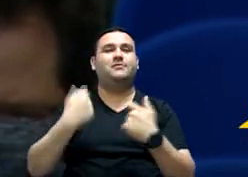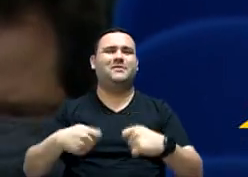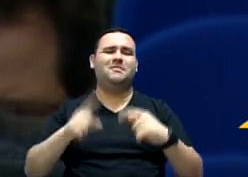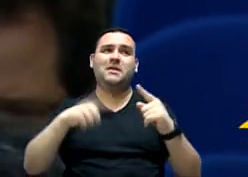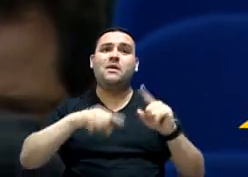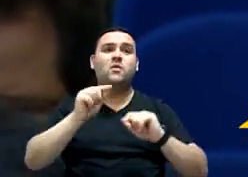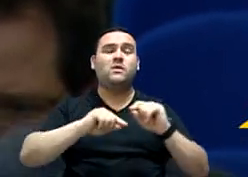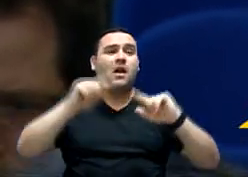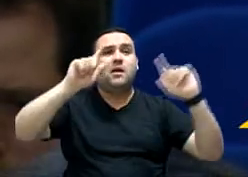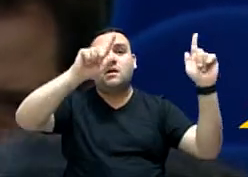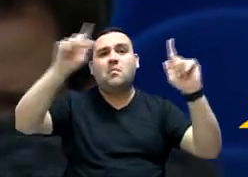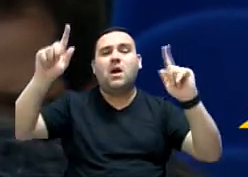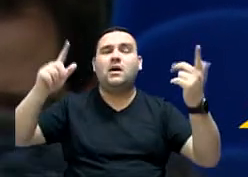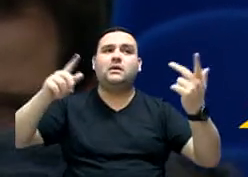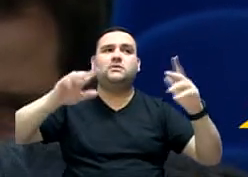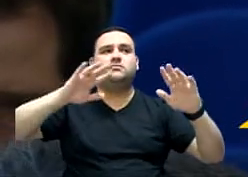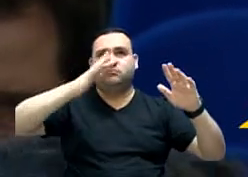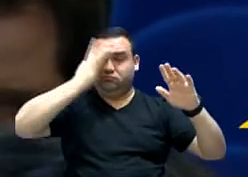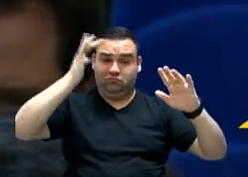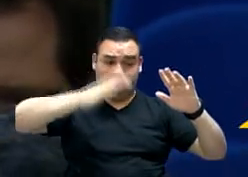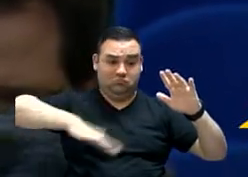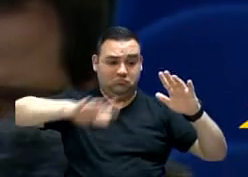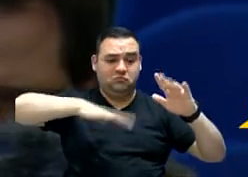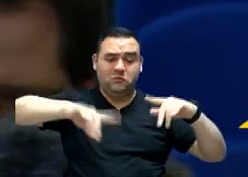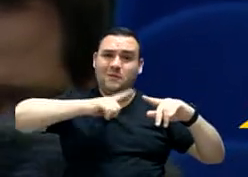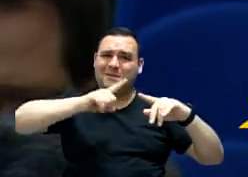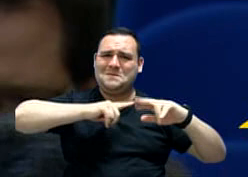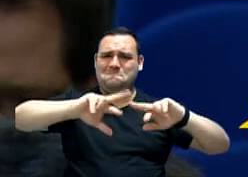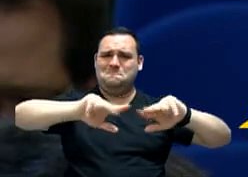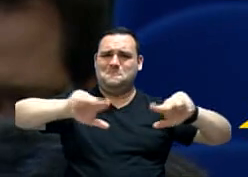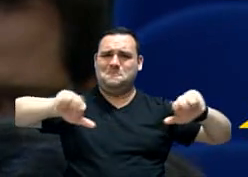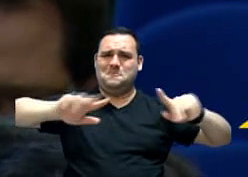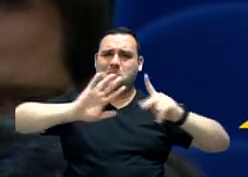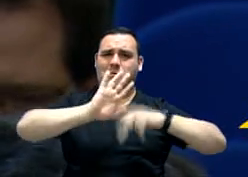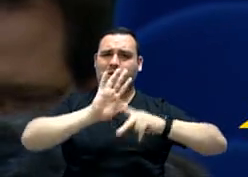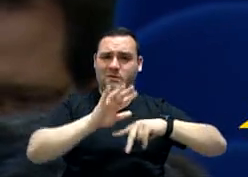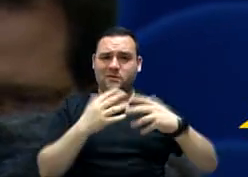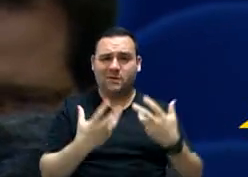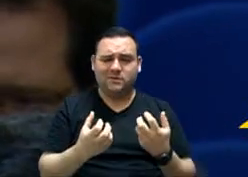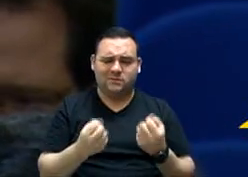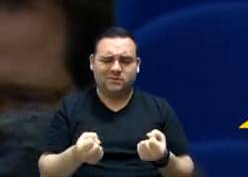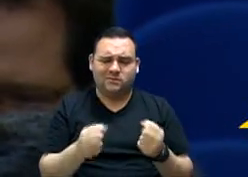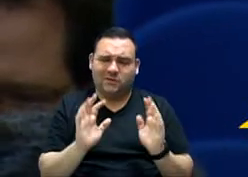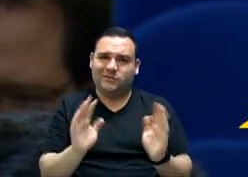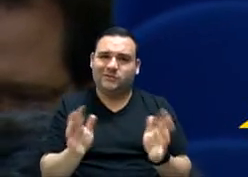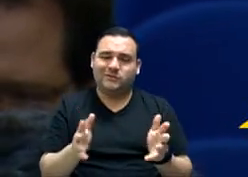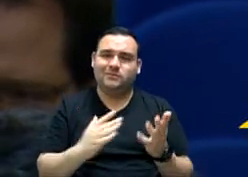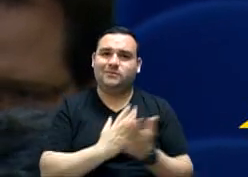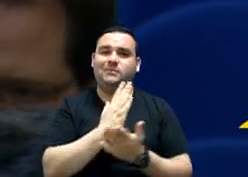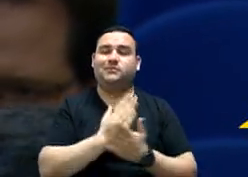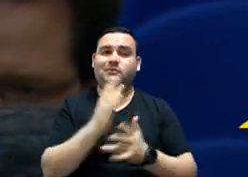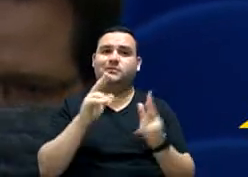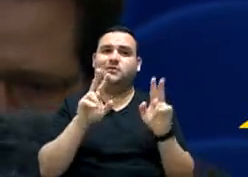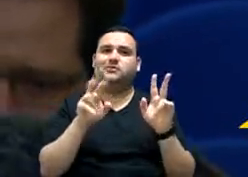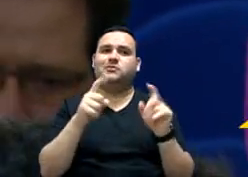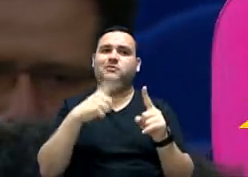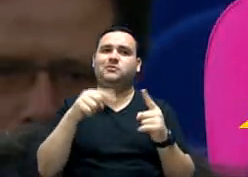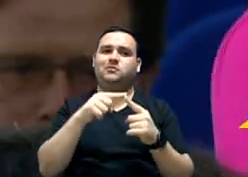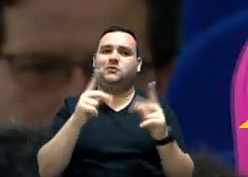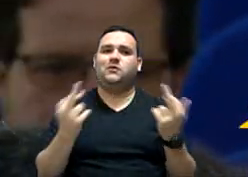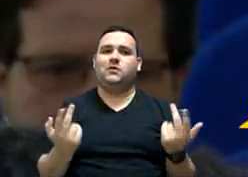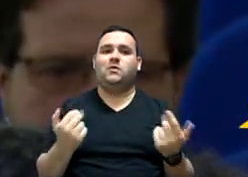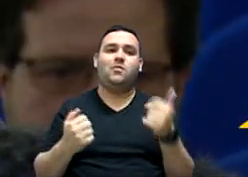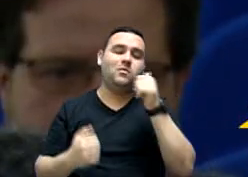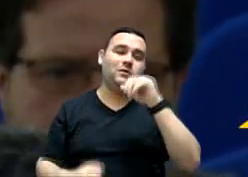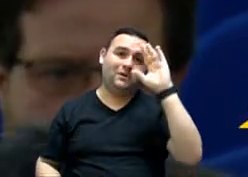uma campanha, né? Então, campanha, nós podemos, são diversos projetos que já foram aprovados com esse intuito. A